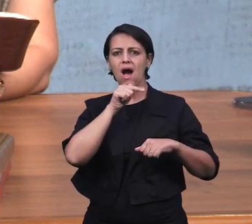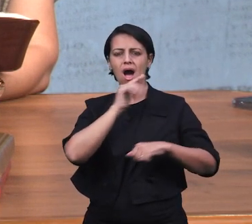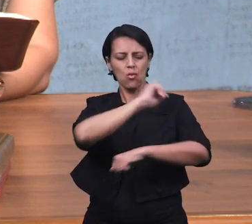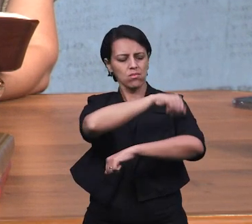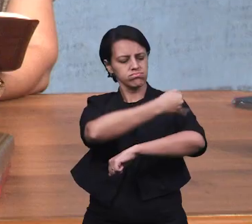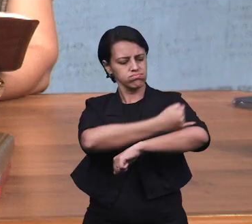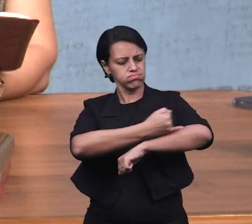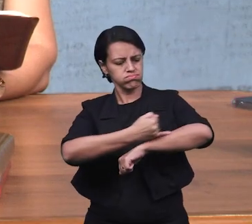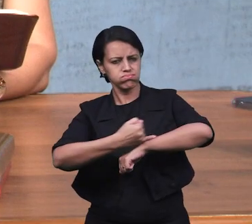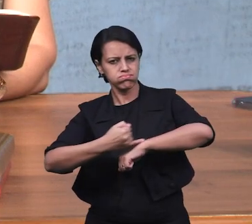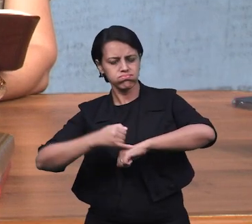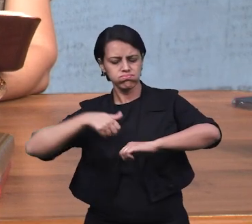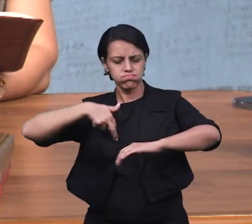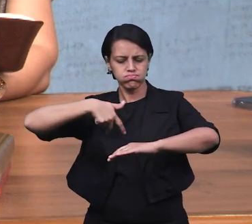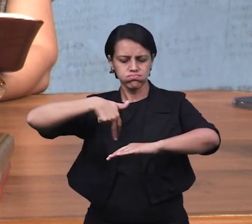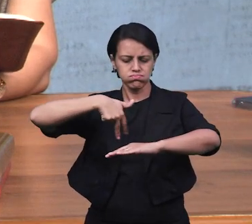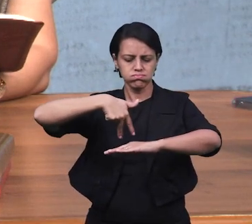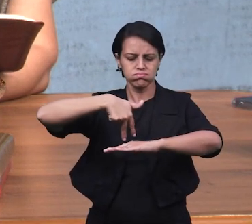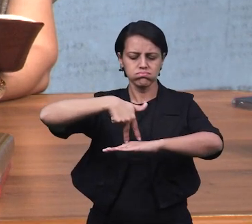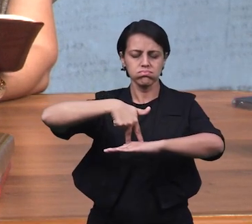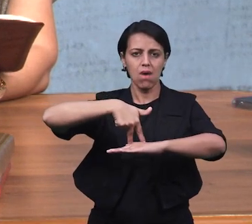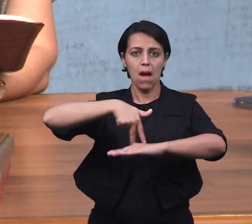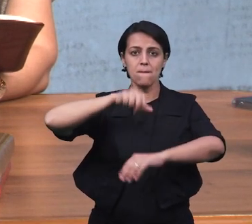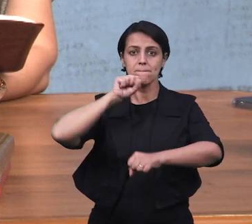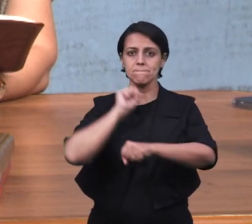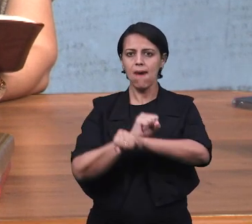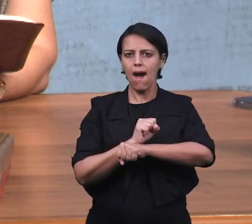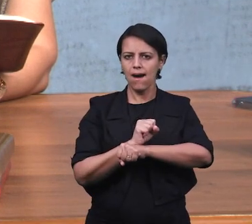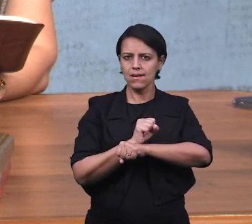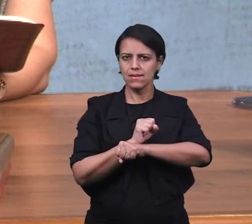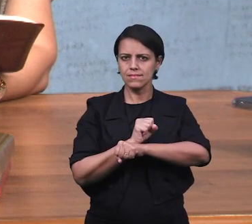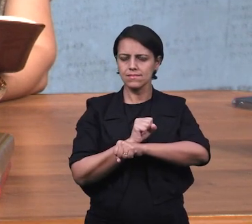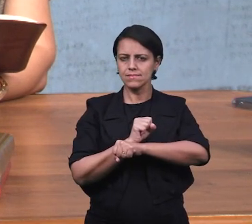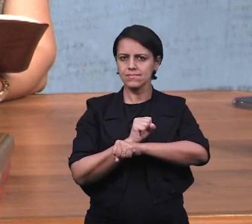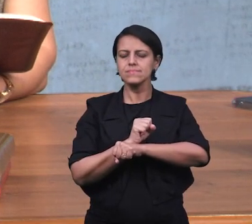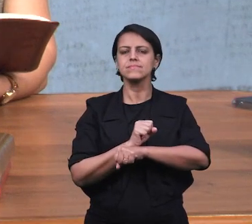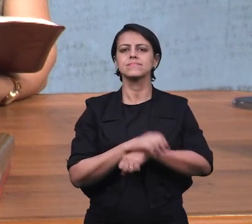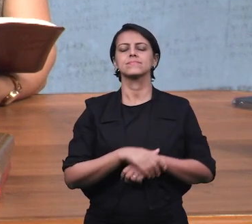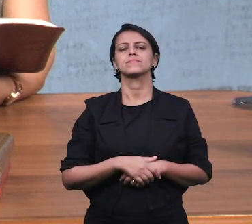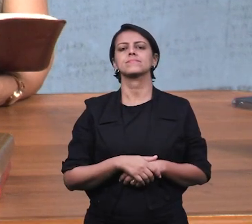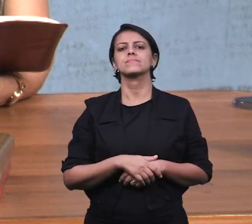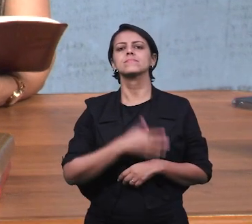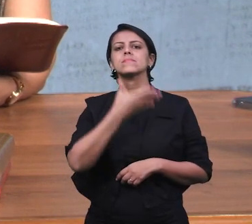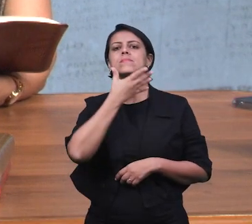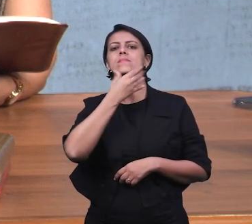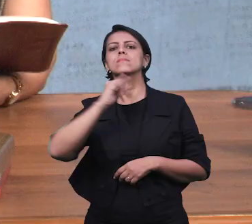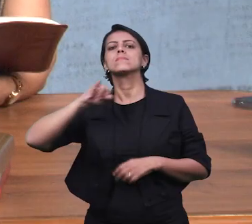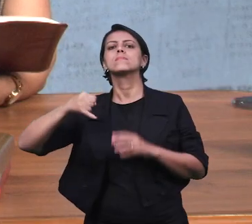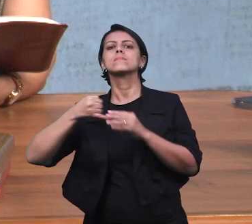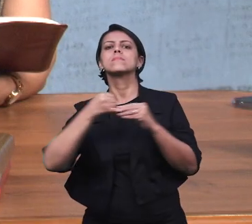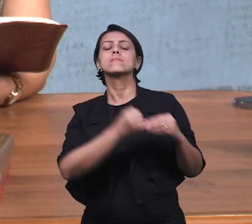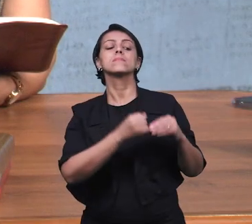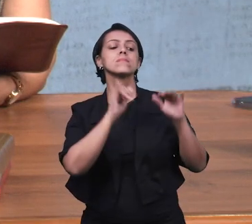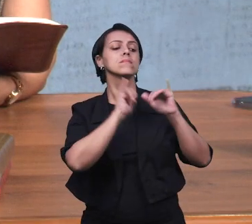Jordão, parareis no Jordão. Então disse Josué aos filhos de